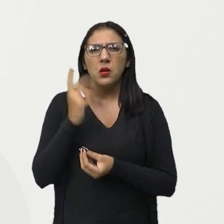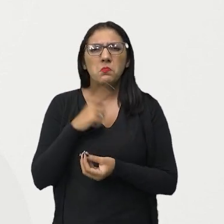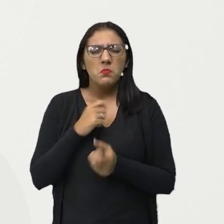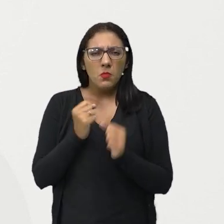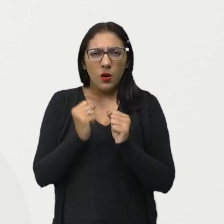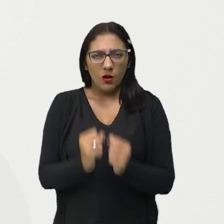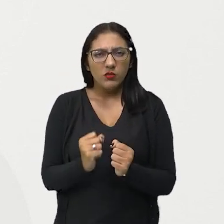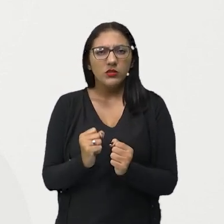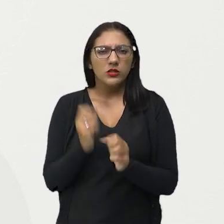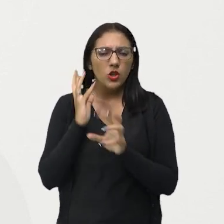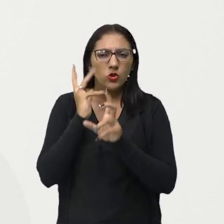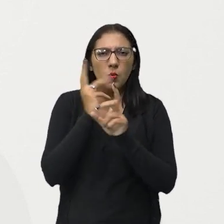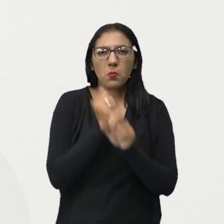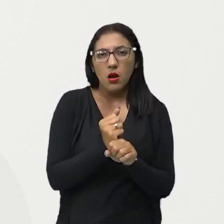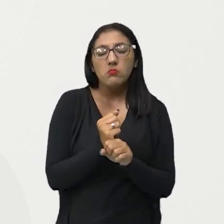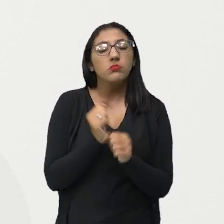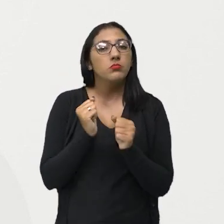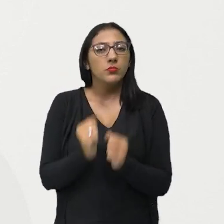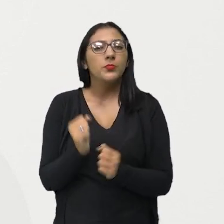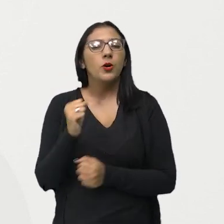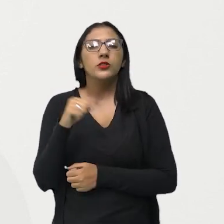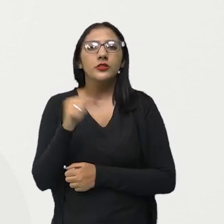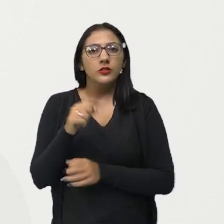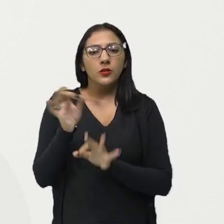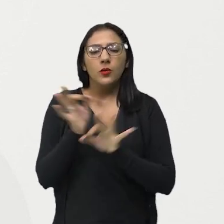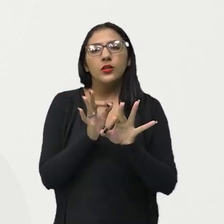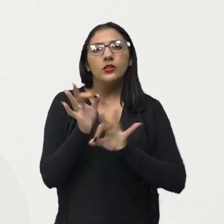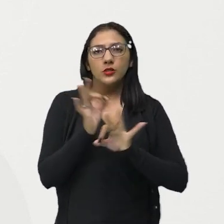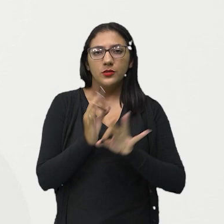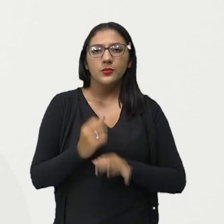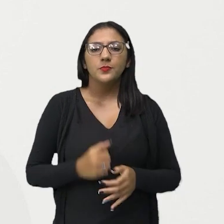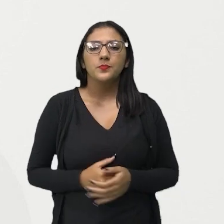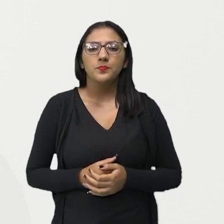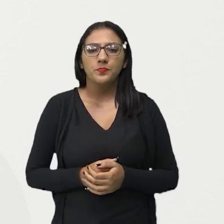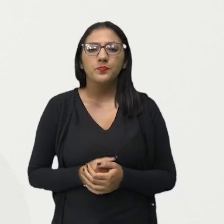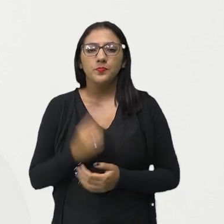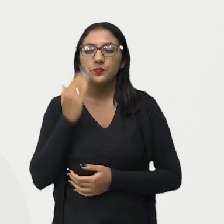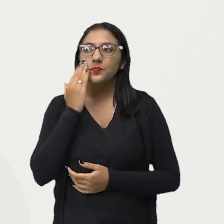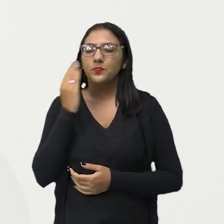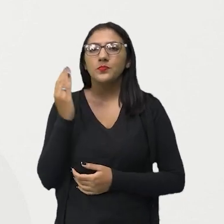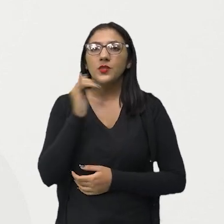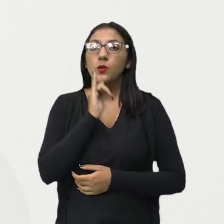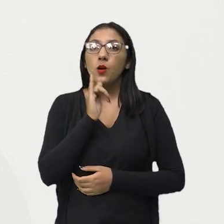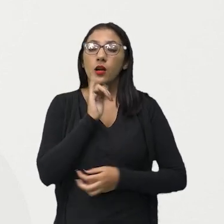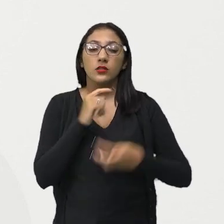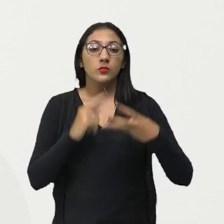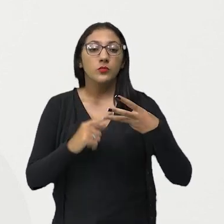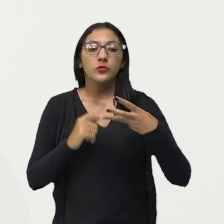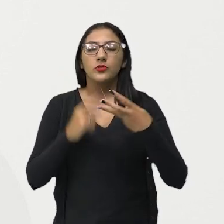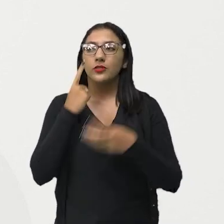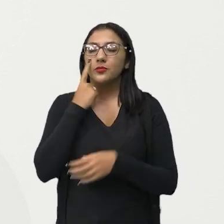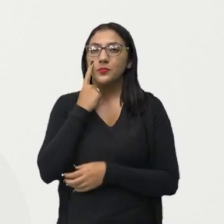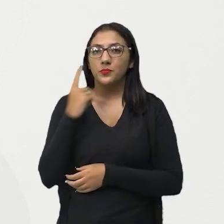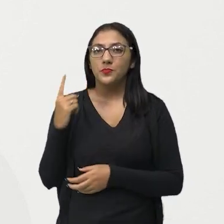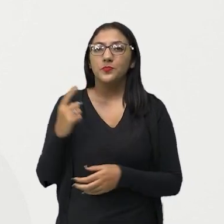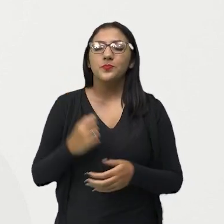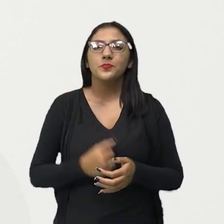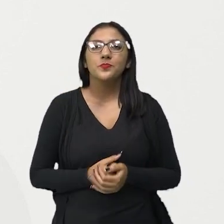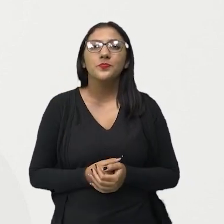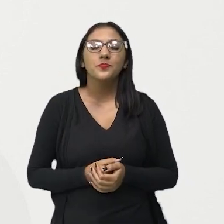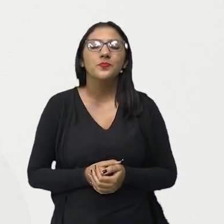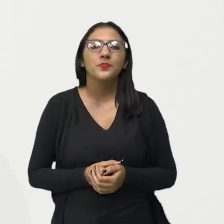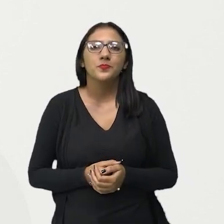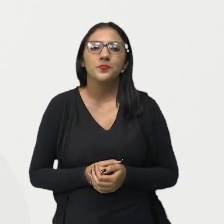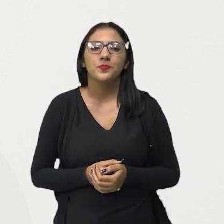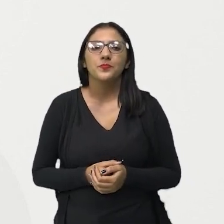também realizar essas duas operações juntas, tá? Que é o caso aqui do nosso terceiro exemplo. Olha só, acompanhe comigo